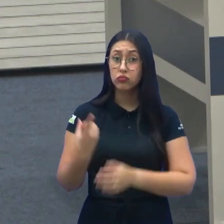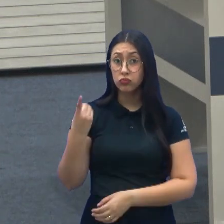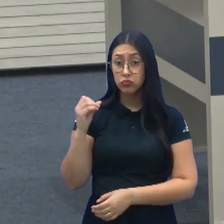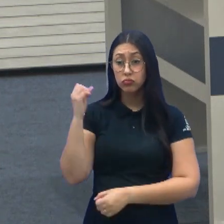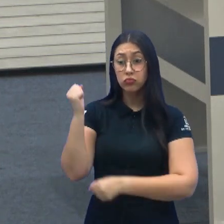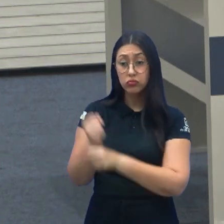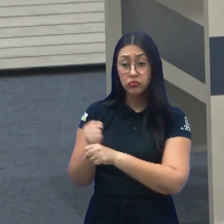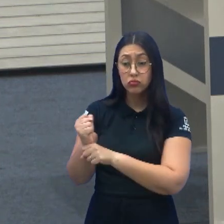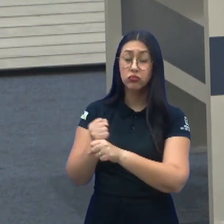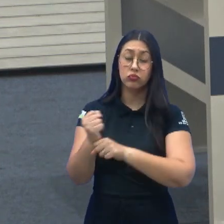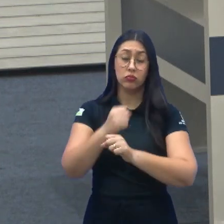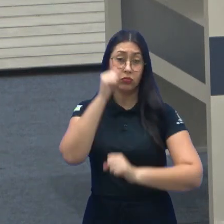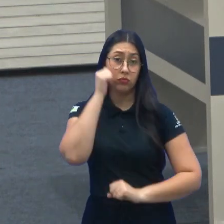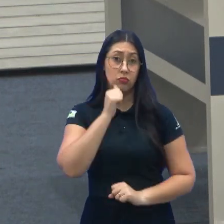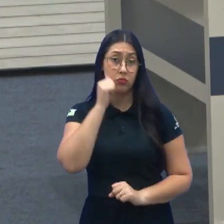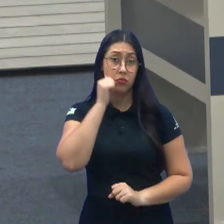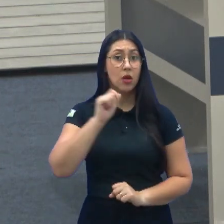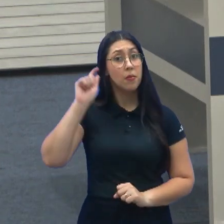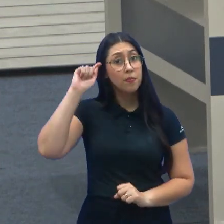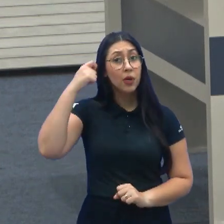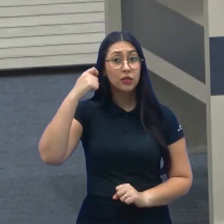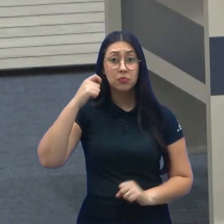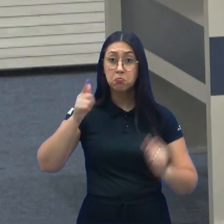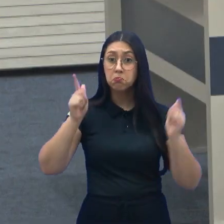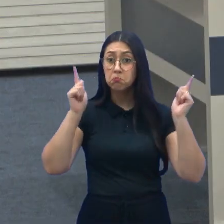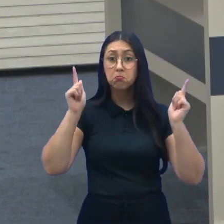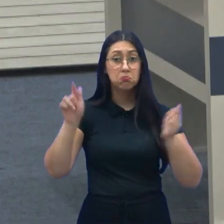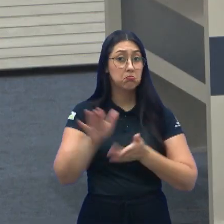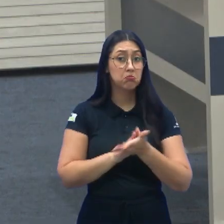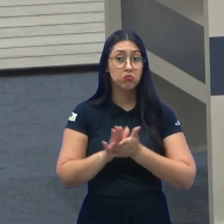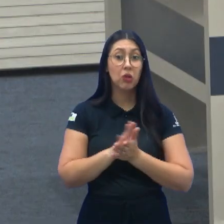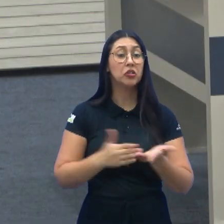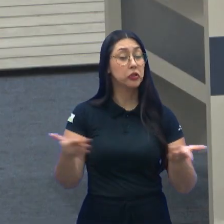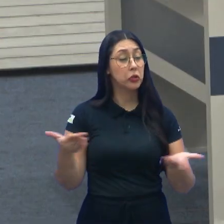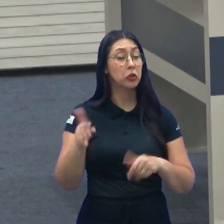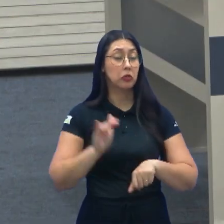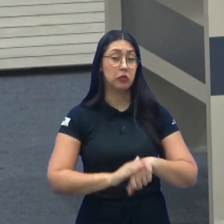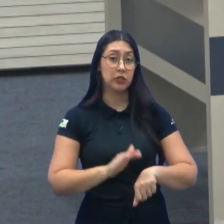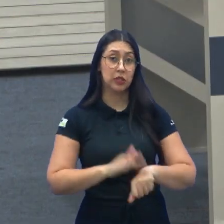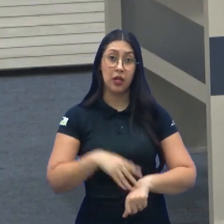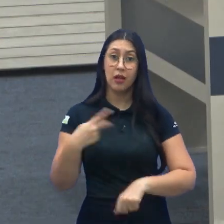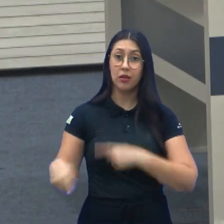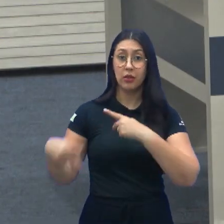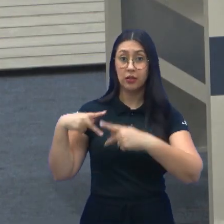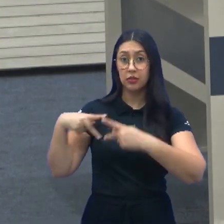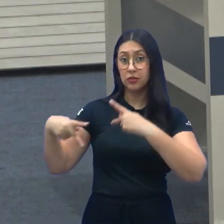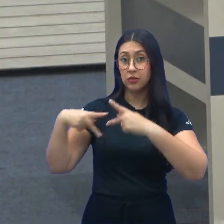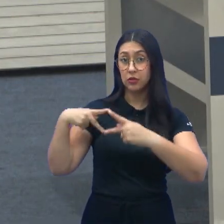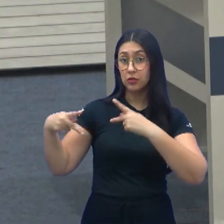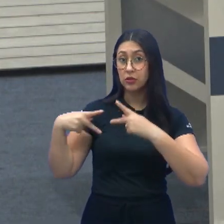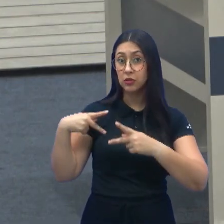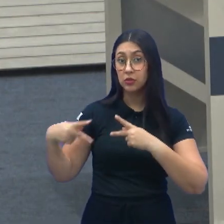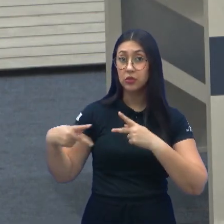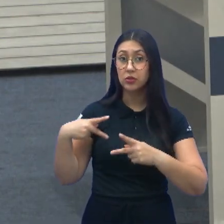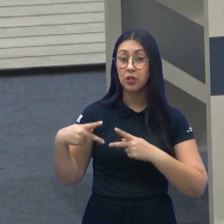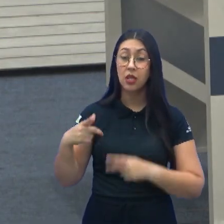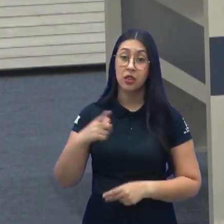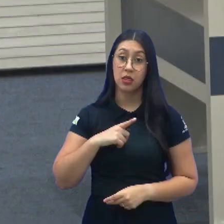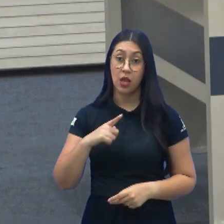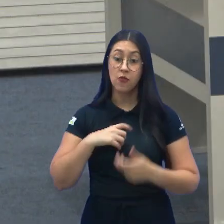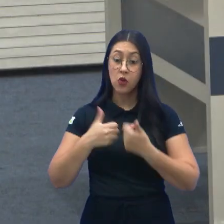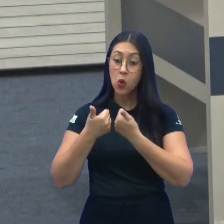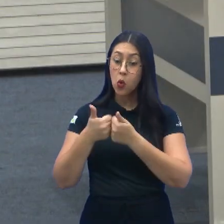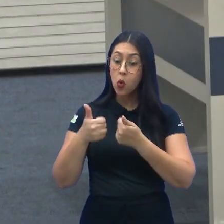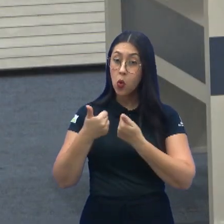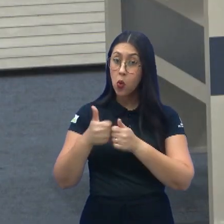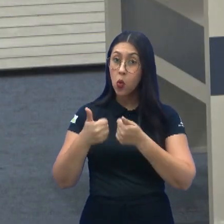negras não faziam a manifestação e fizeram. Aqui de São José dos Campos foram um ônibus, do